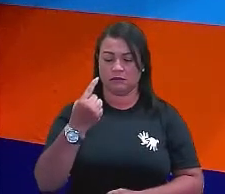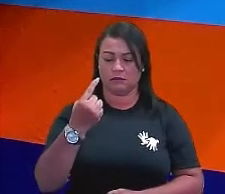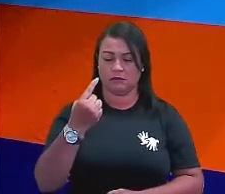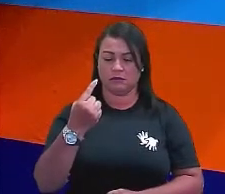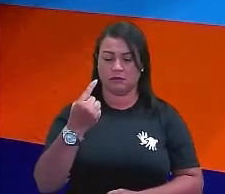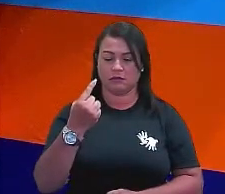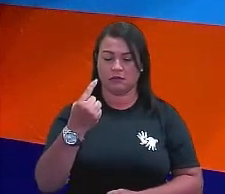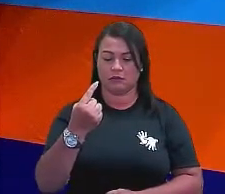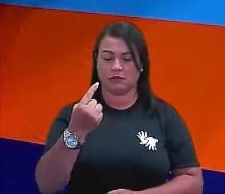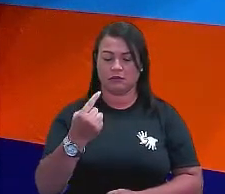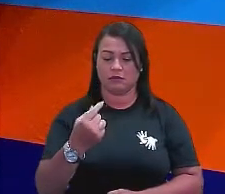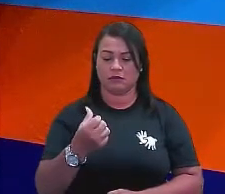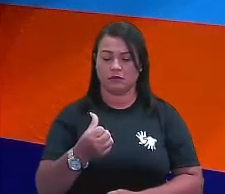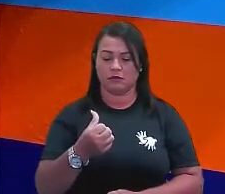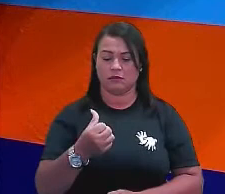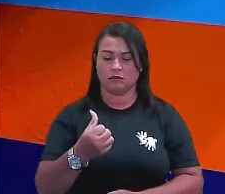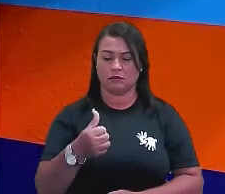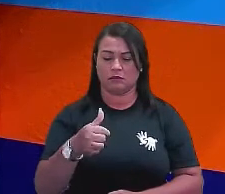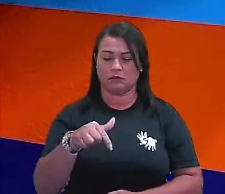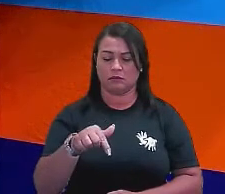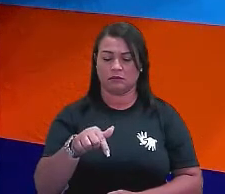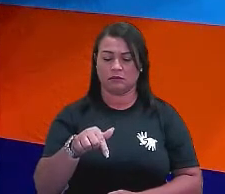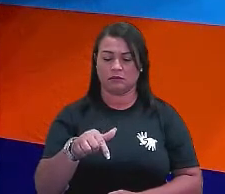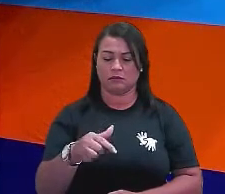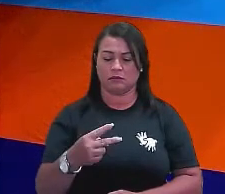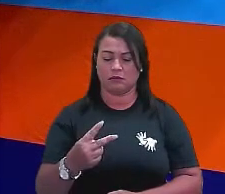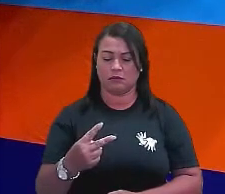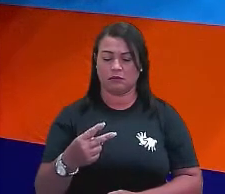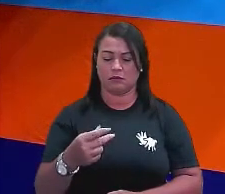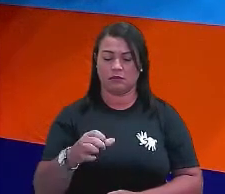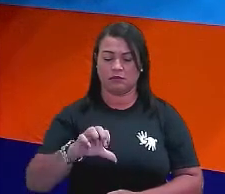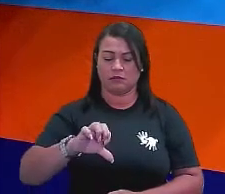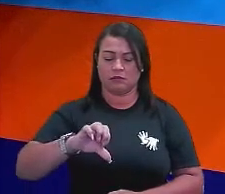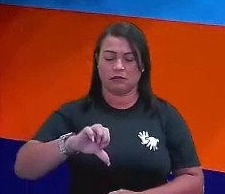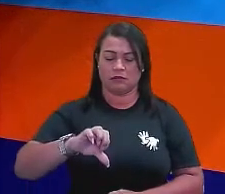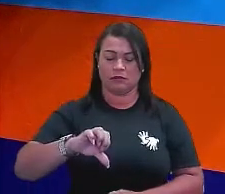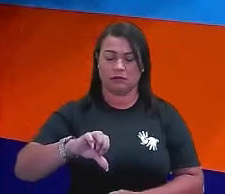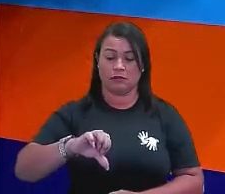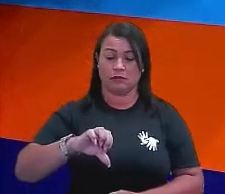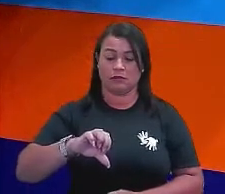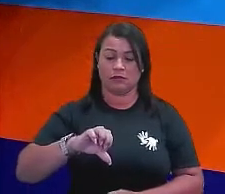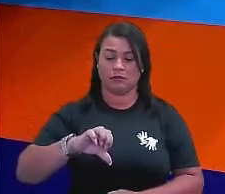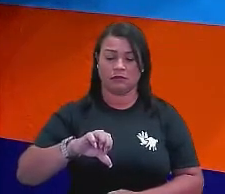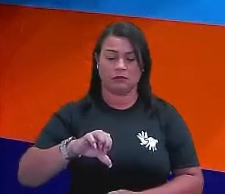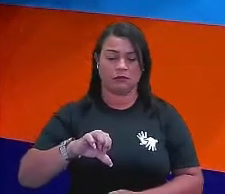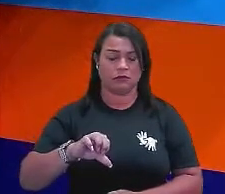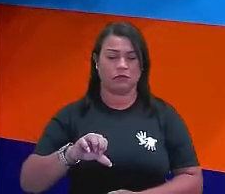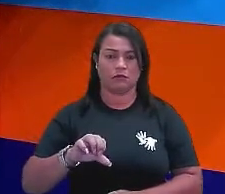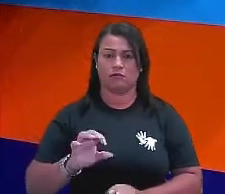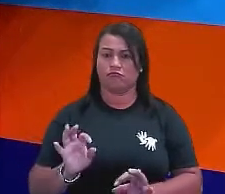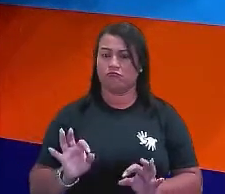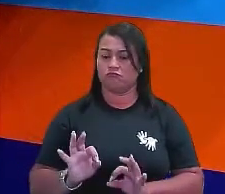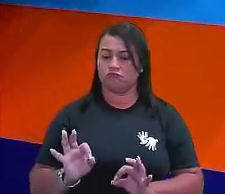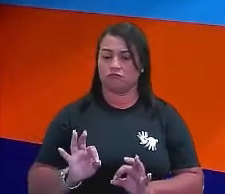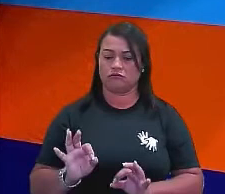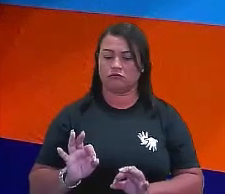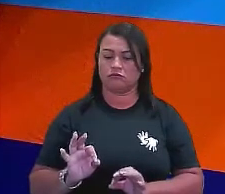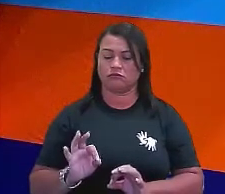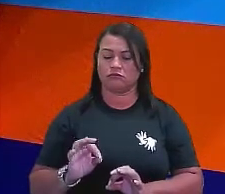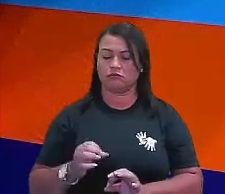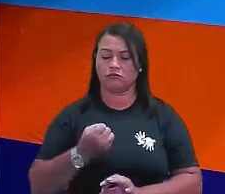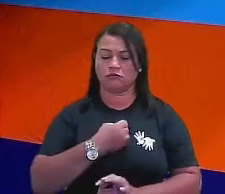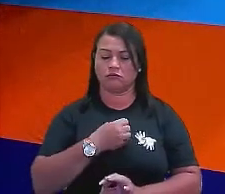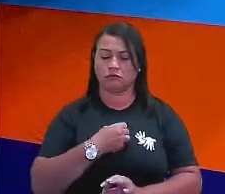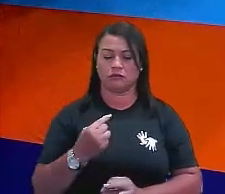1. 1 mais 6, 7. 7 mais 2, 9. Não tenho mais, ó, nenhum número